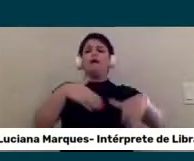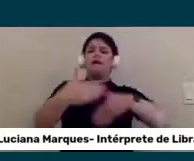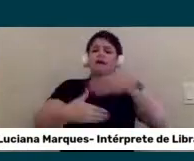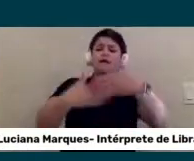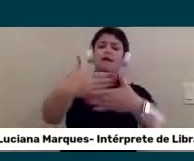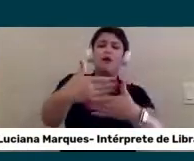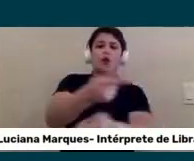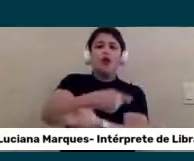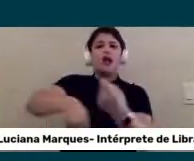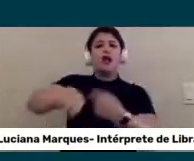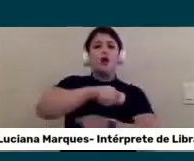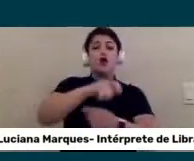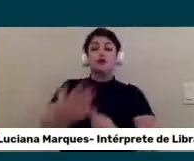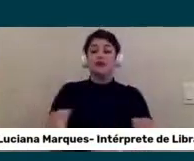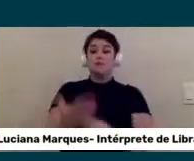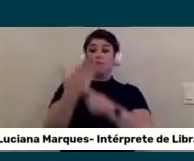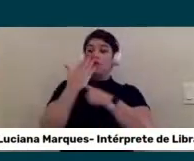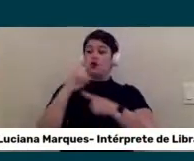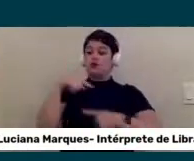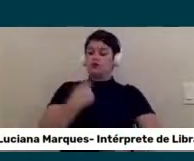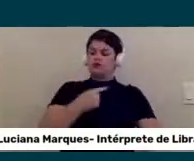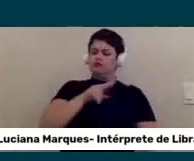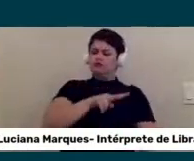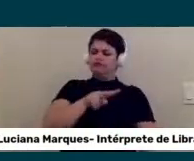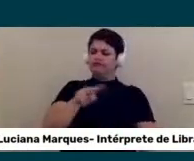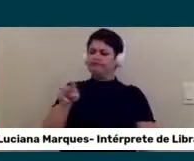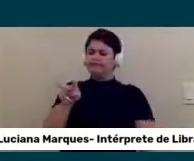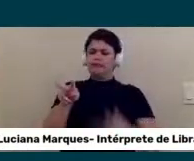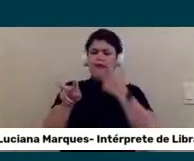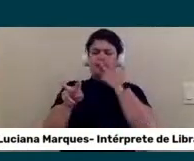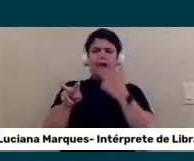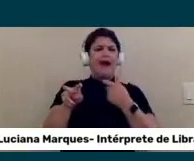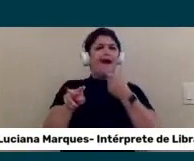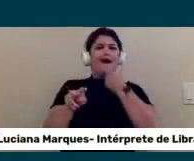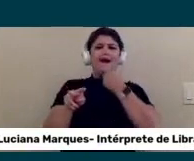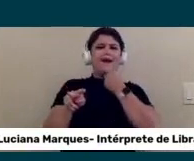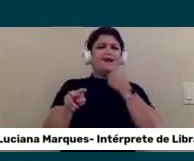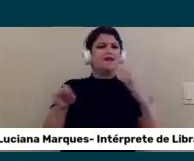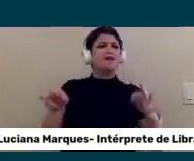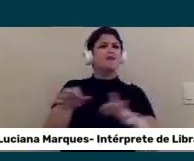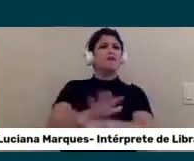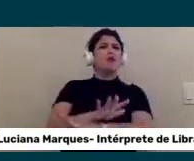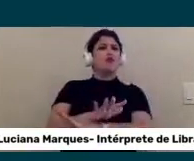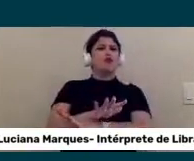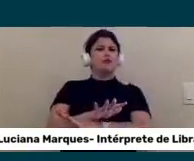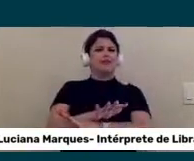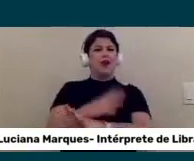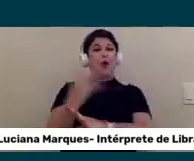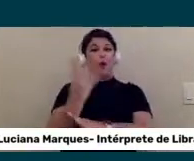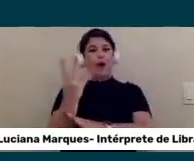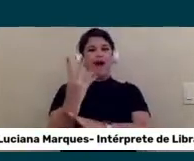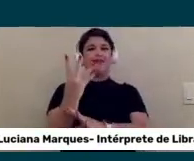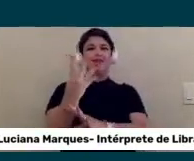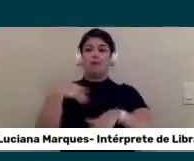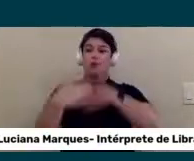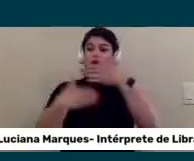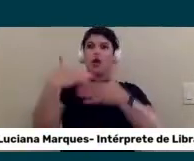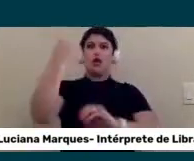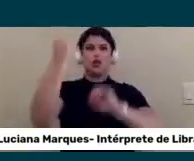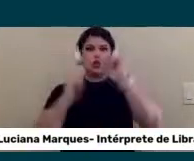que indicam para a gente que a gente ainda não está na quarta revolução industrial, que a gente ainda não conseguiu